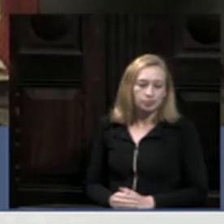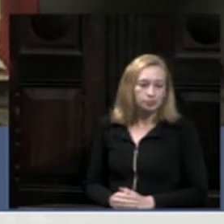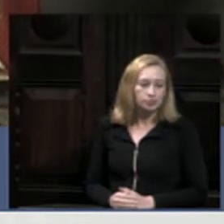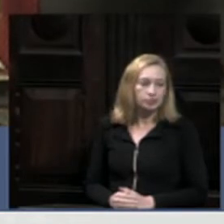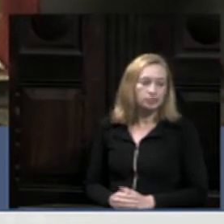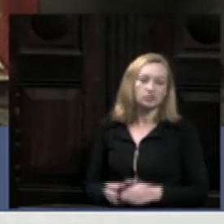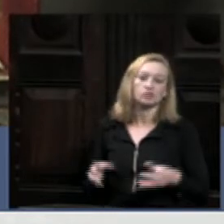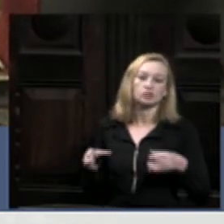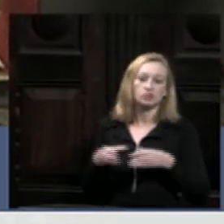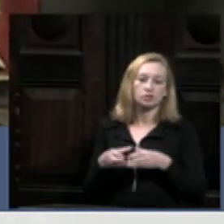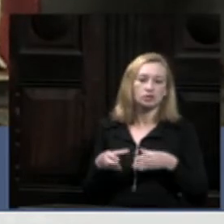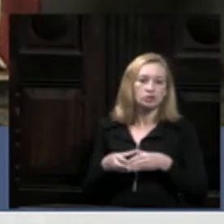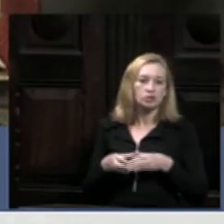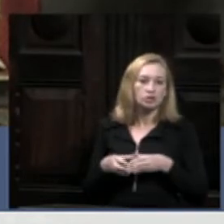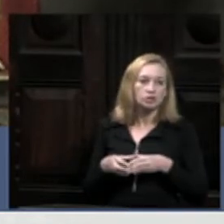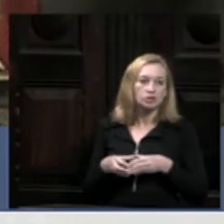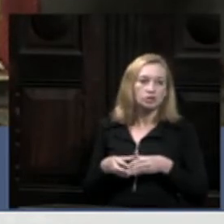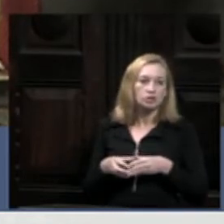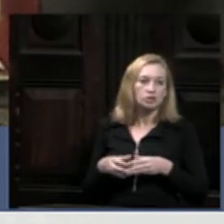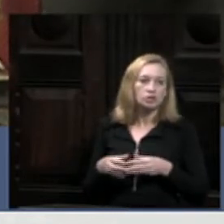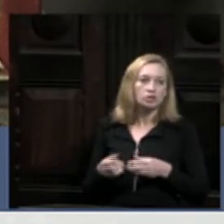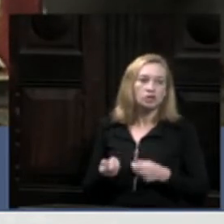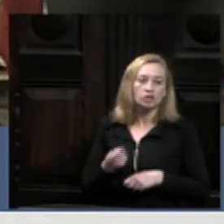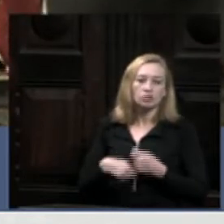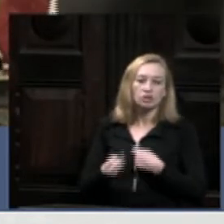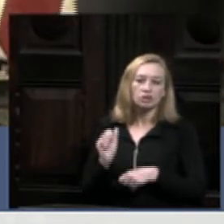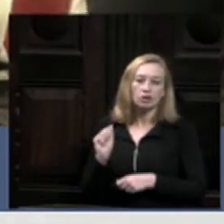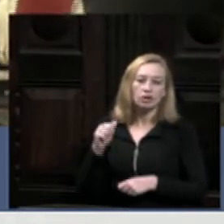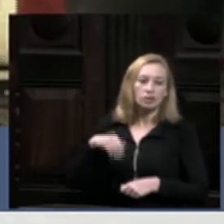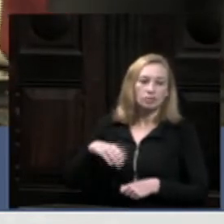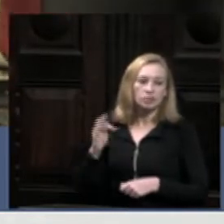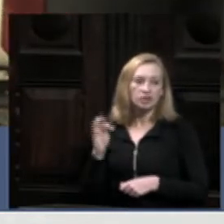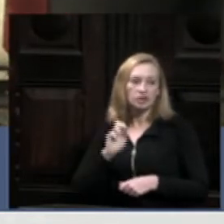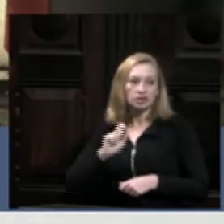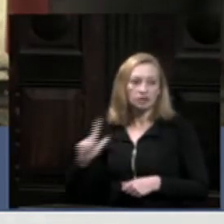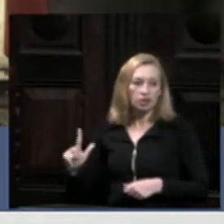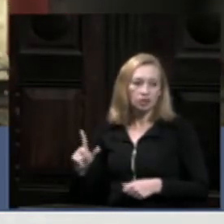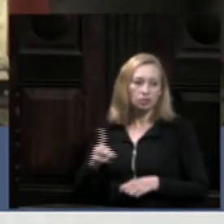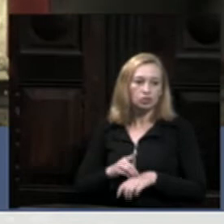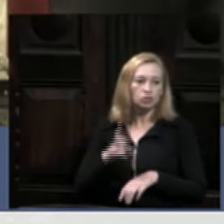Pela Comissão de Saneamento Ambiental, doutor Julianelli.